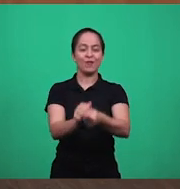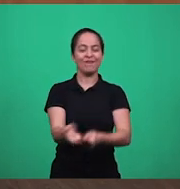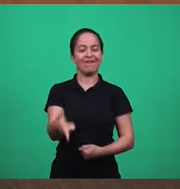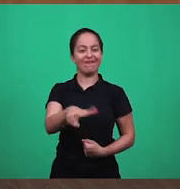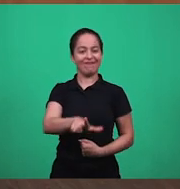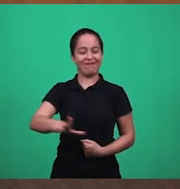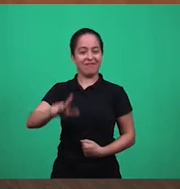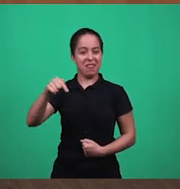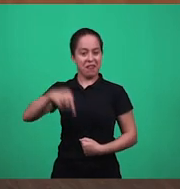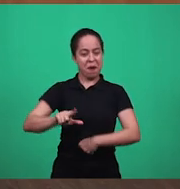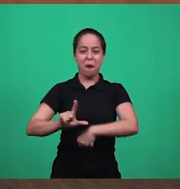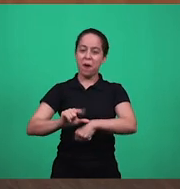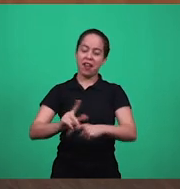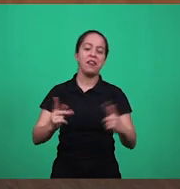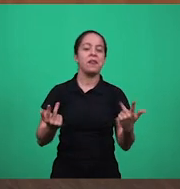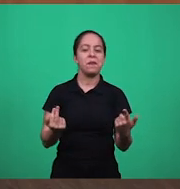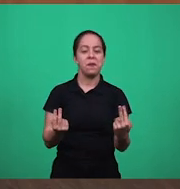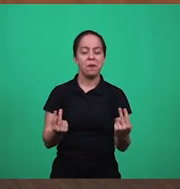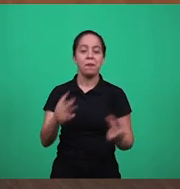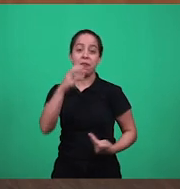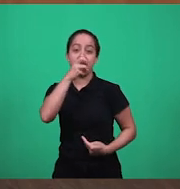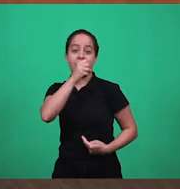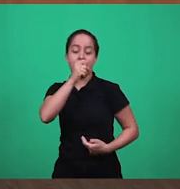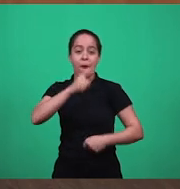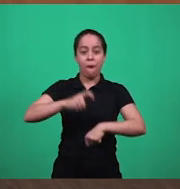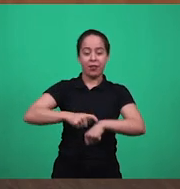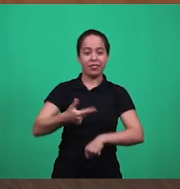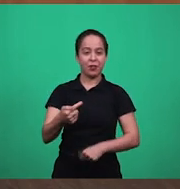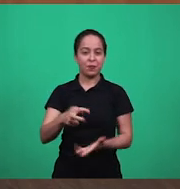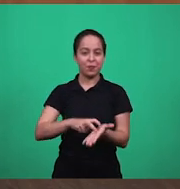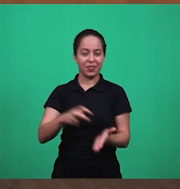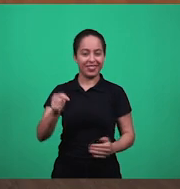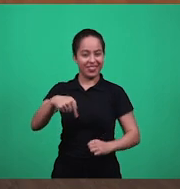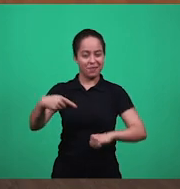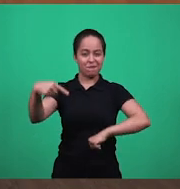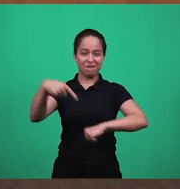estaremos juntos mais uma vez neste horário. Próximo sábado, às